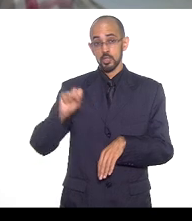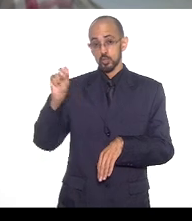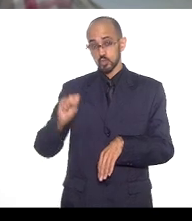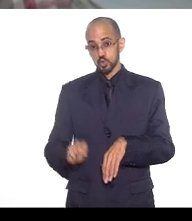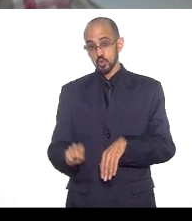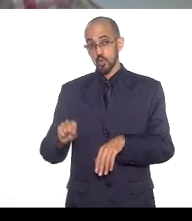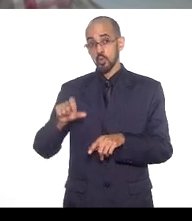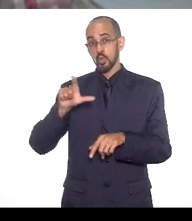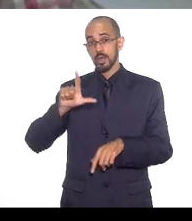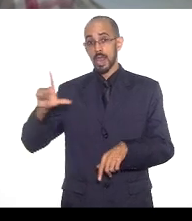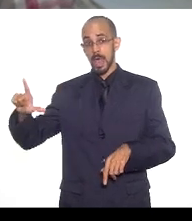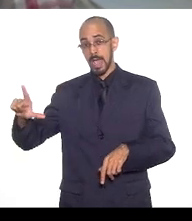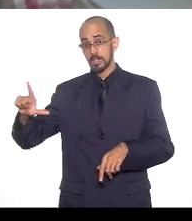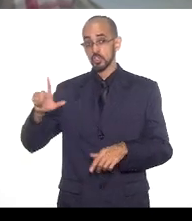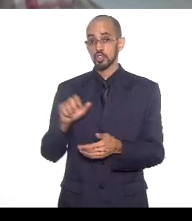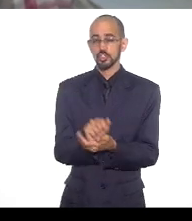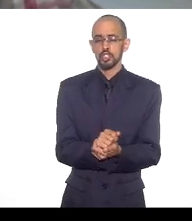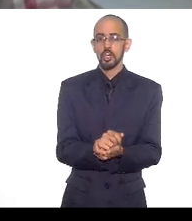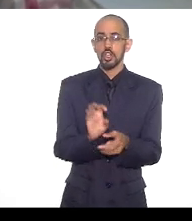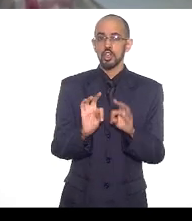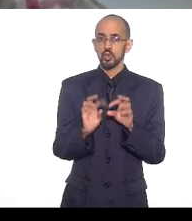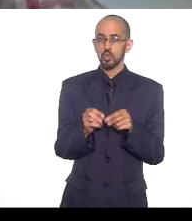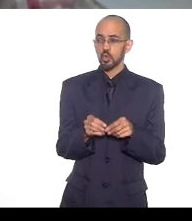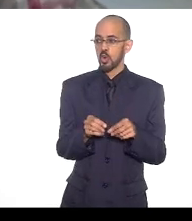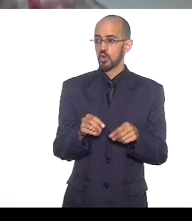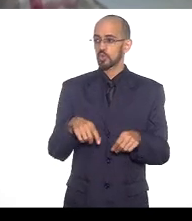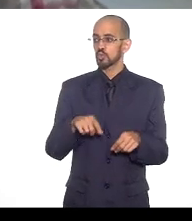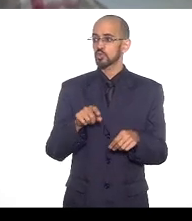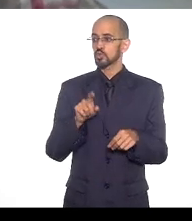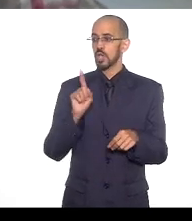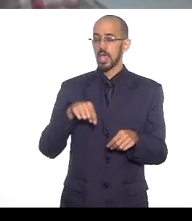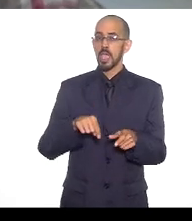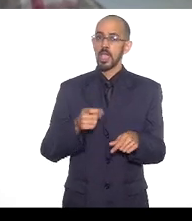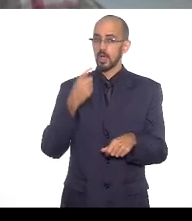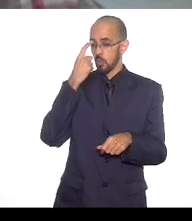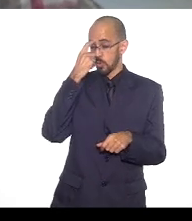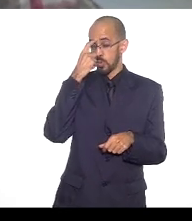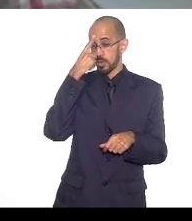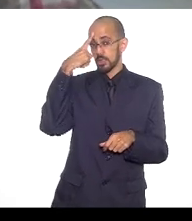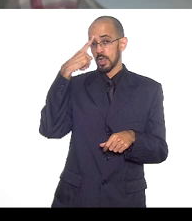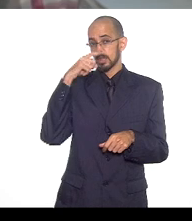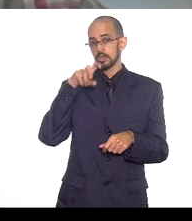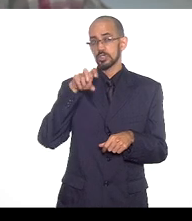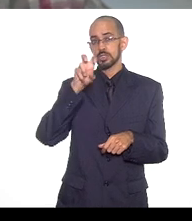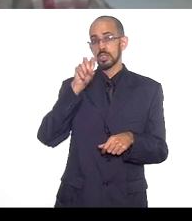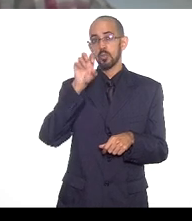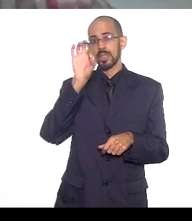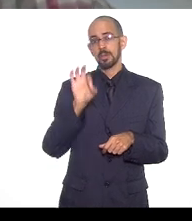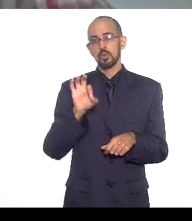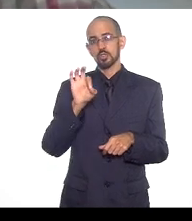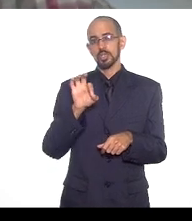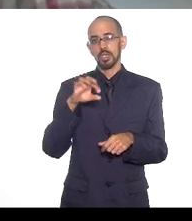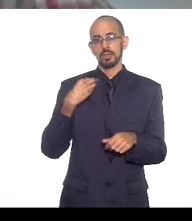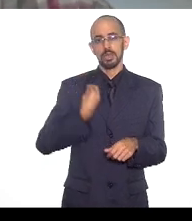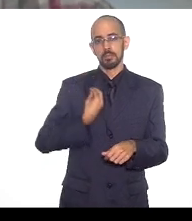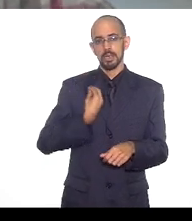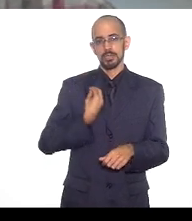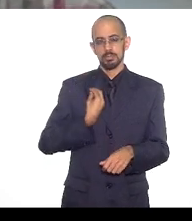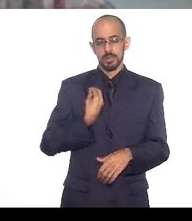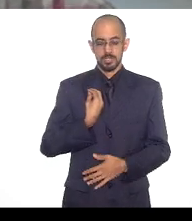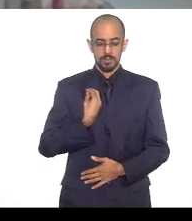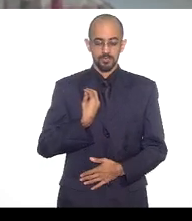Leste, né? Todos eles com previsão de cessão de direitos de 50% da participação no